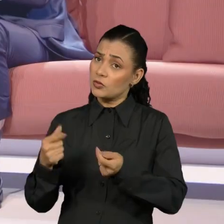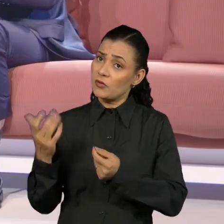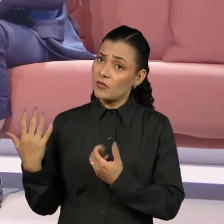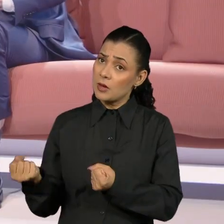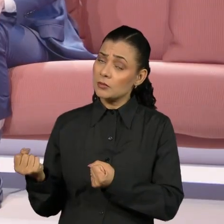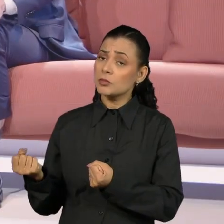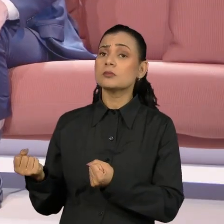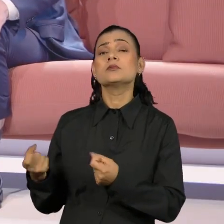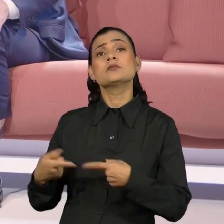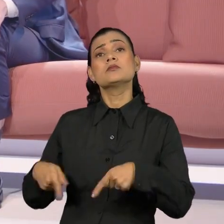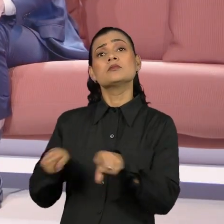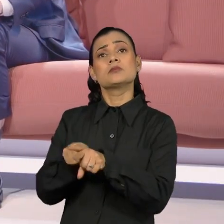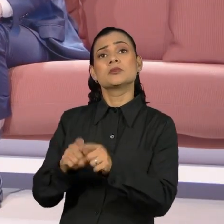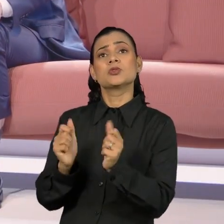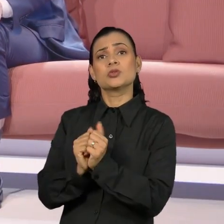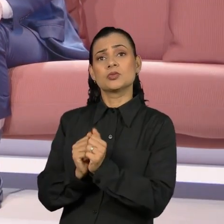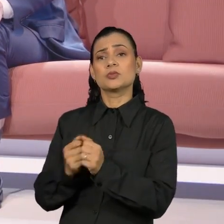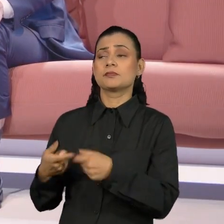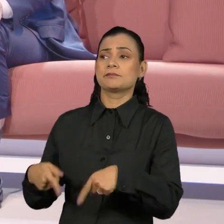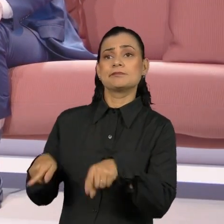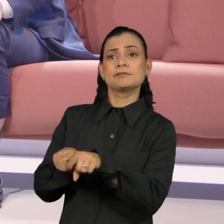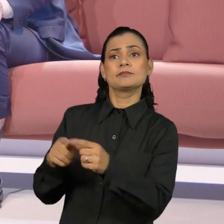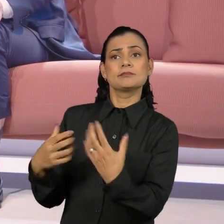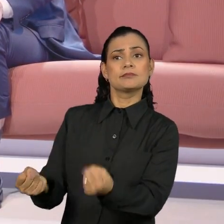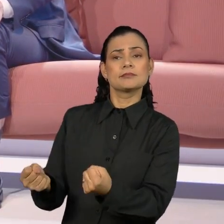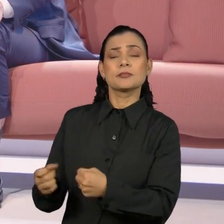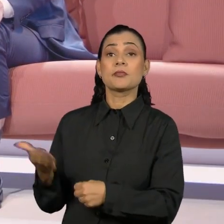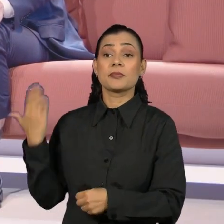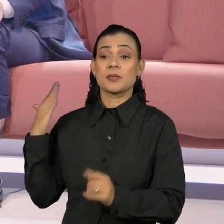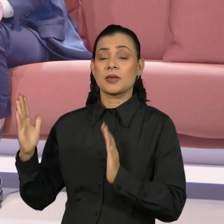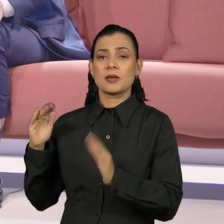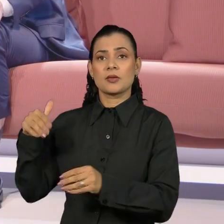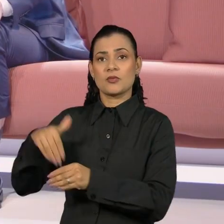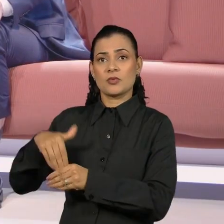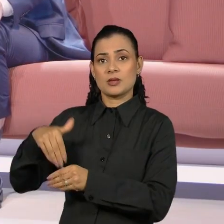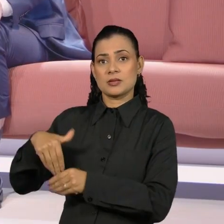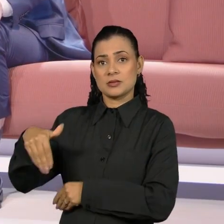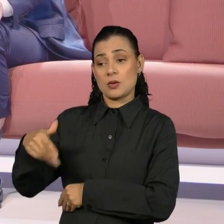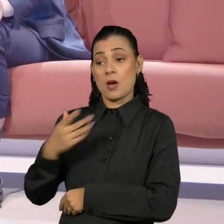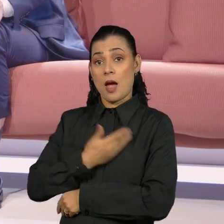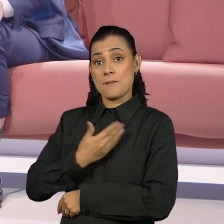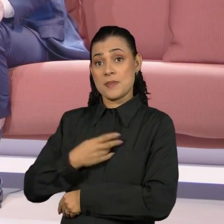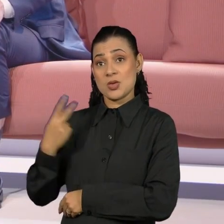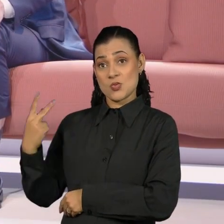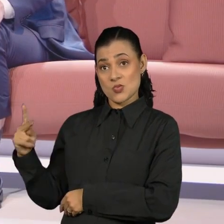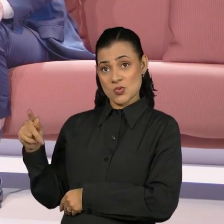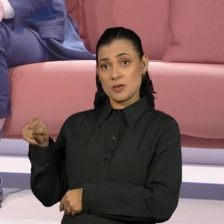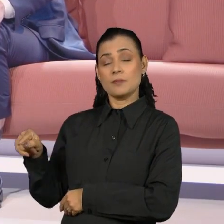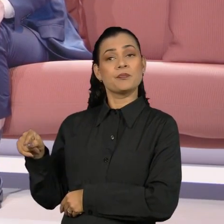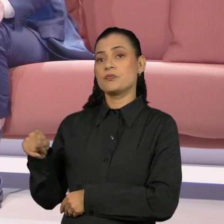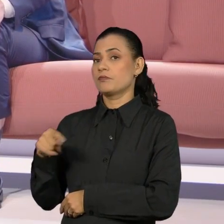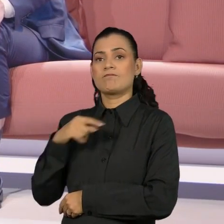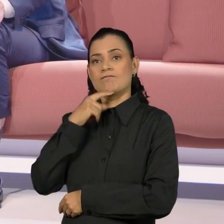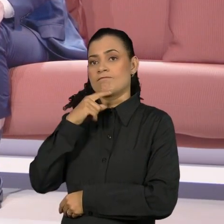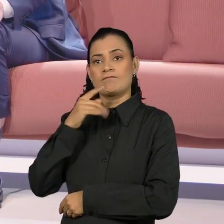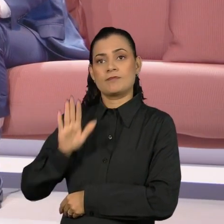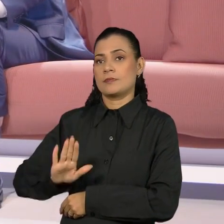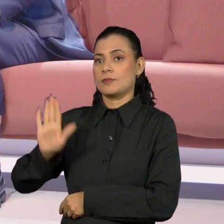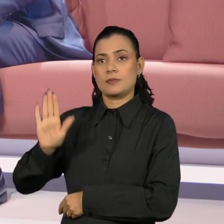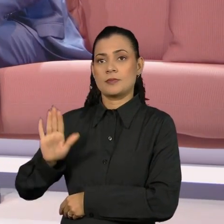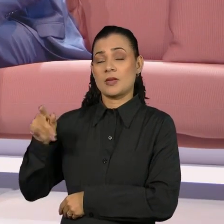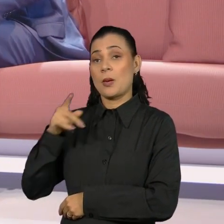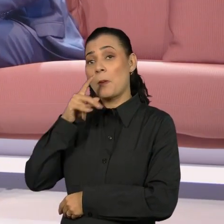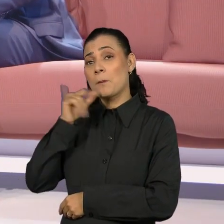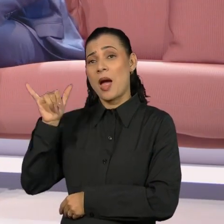Então, filiamos os 2. Quando foi na época da eleição, esse meu colega não pôde ser candidato, porque o pai